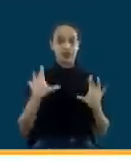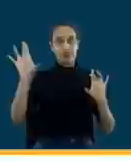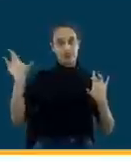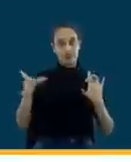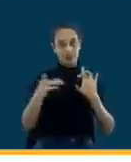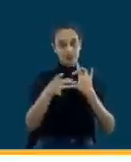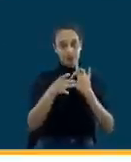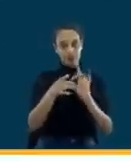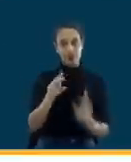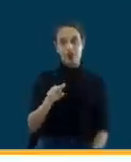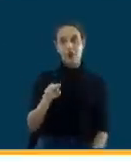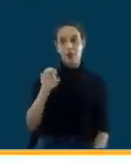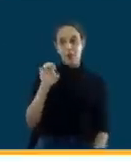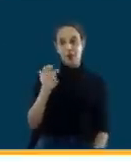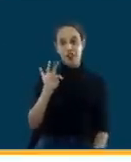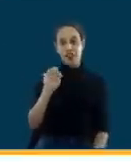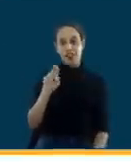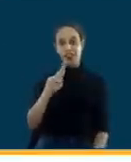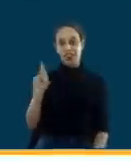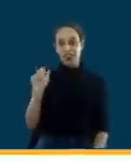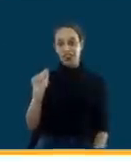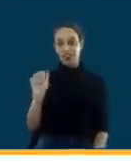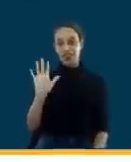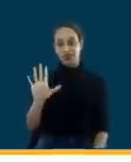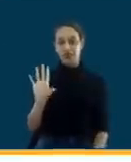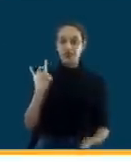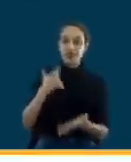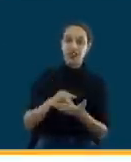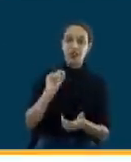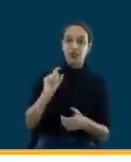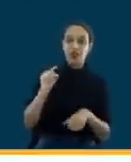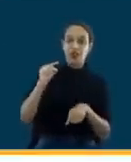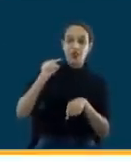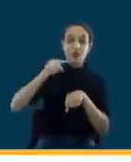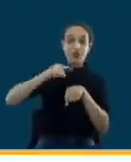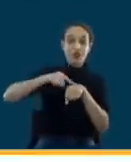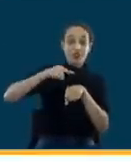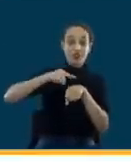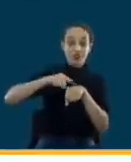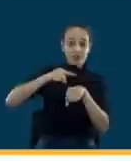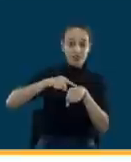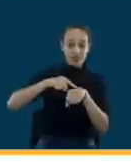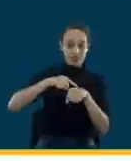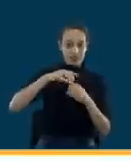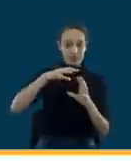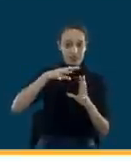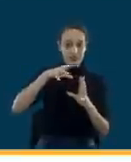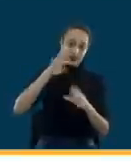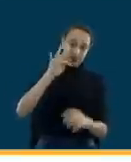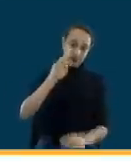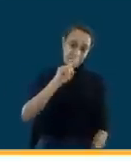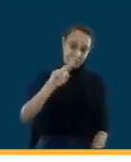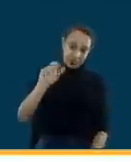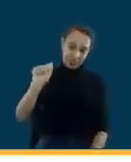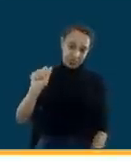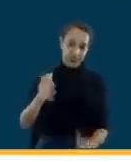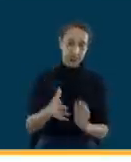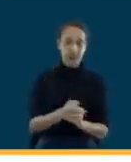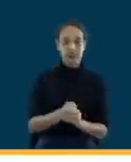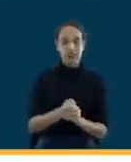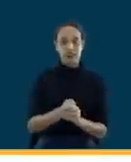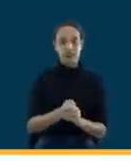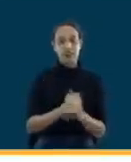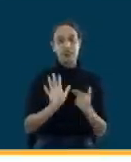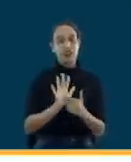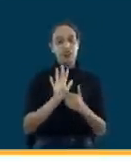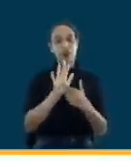terra. Mas, em verdade, é o tempo da terra, né? É a expressão do inefável,